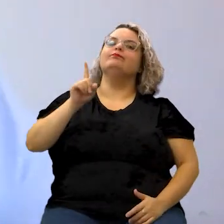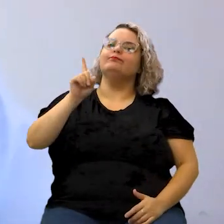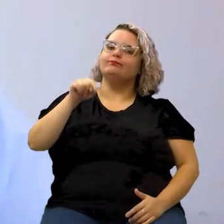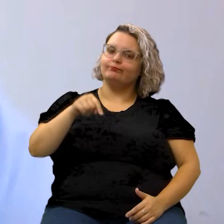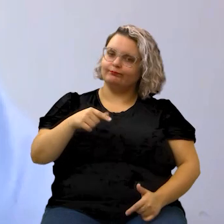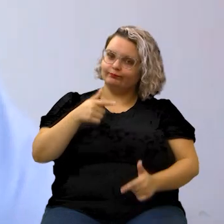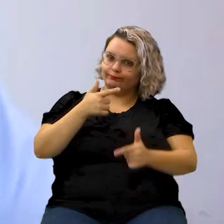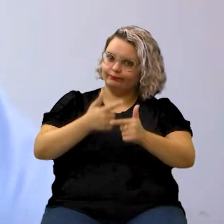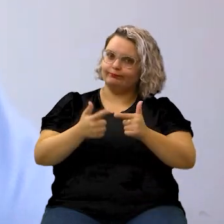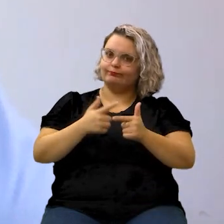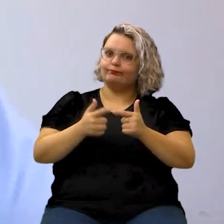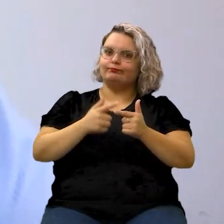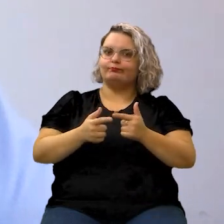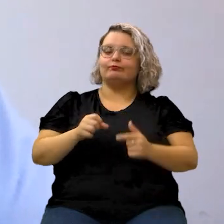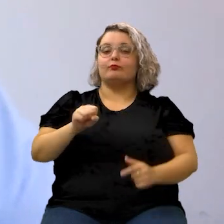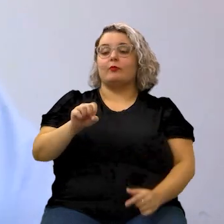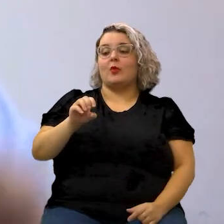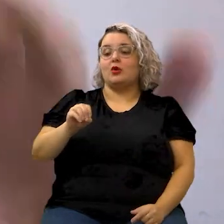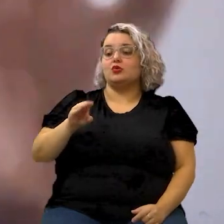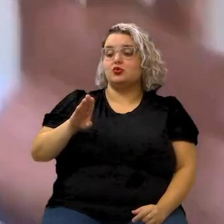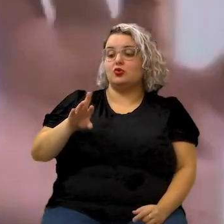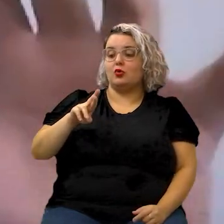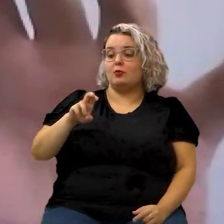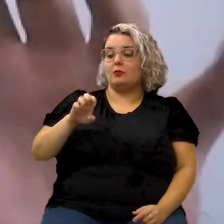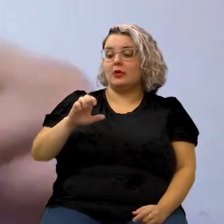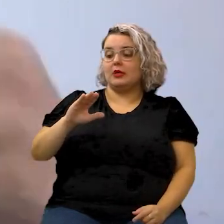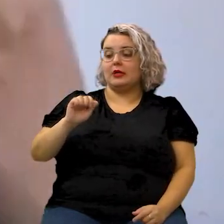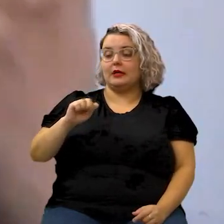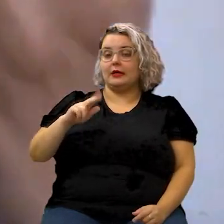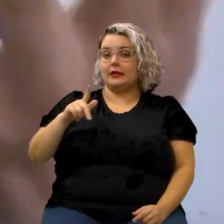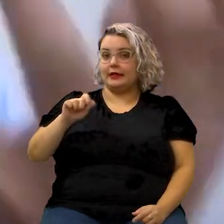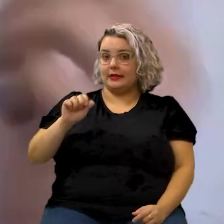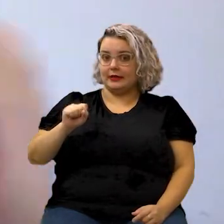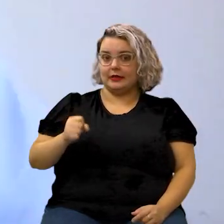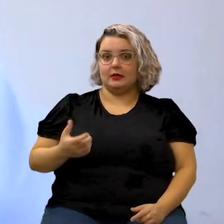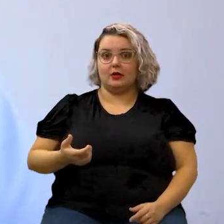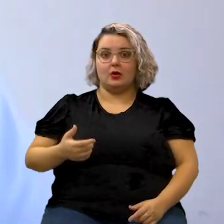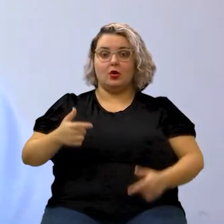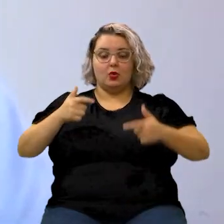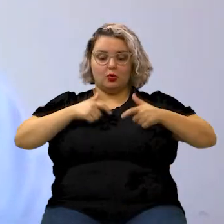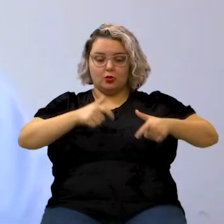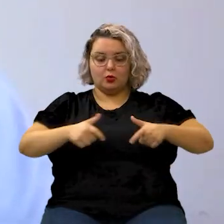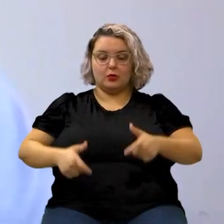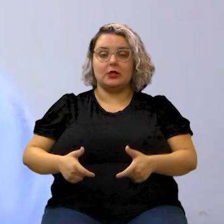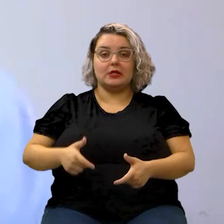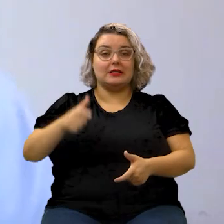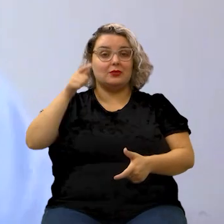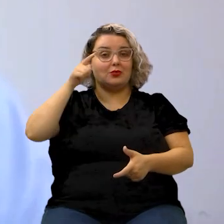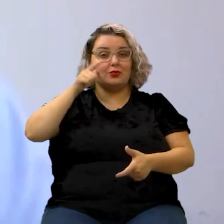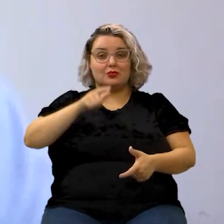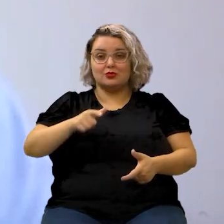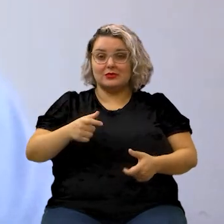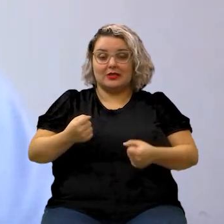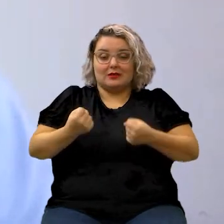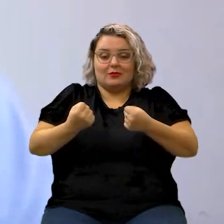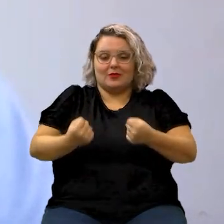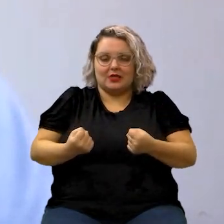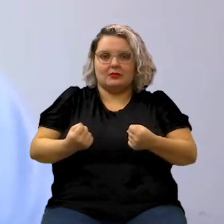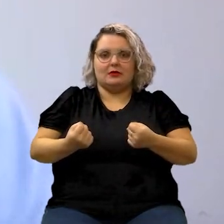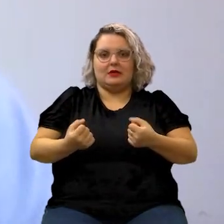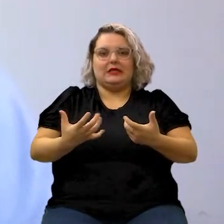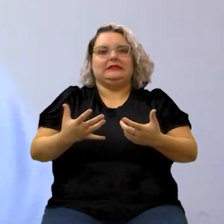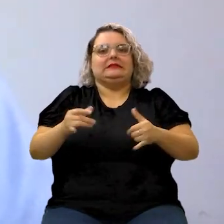que acontecem as sobrecargas. Então, regiões que não suportam tanto peso, começam a receber mais peso e